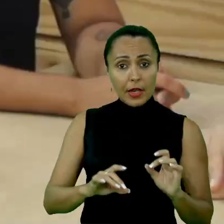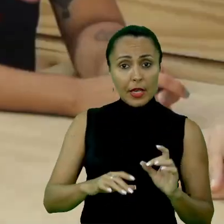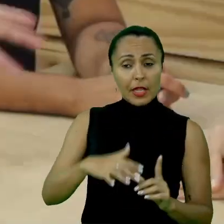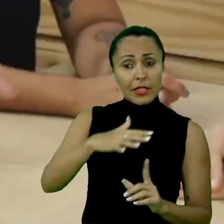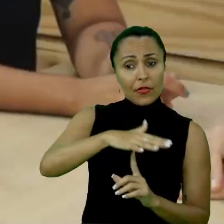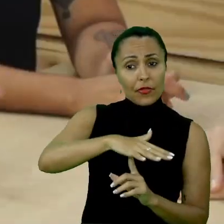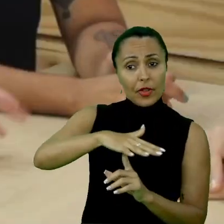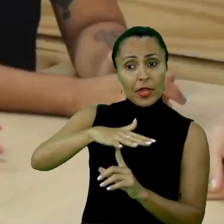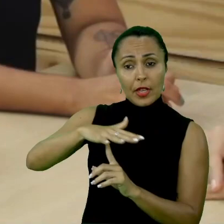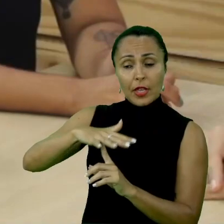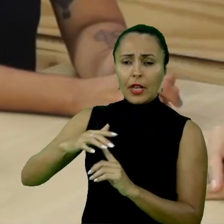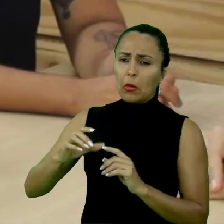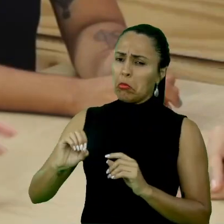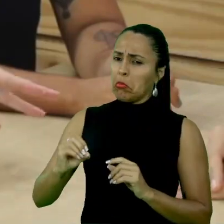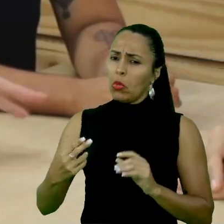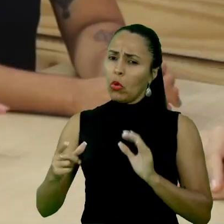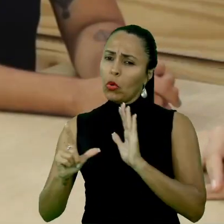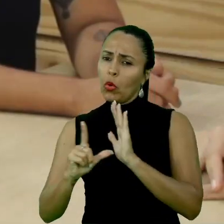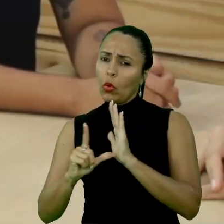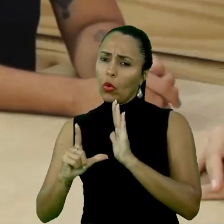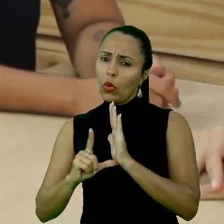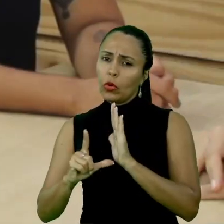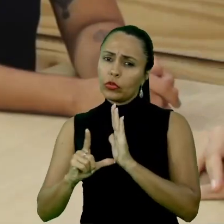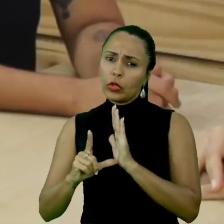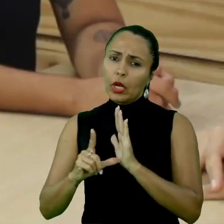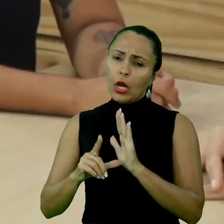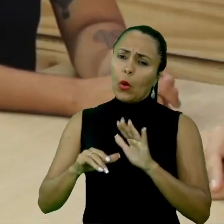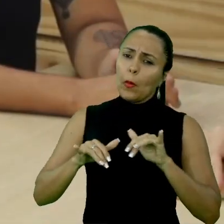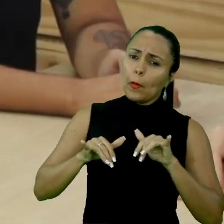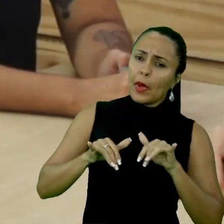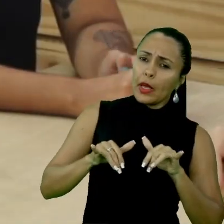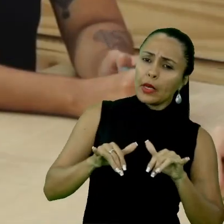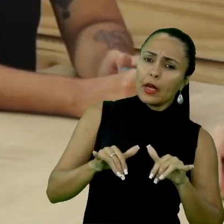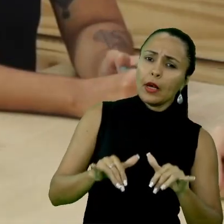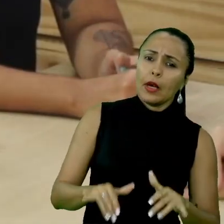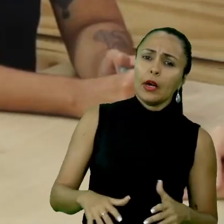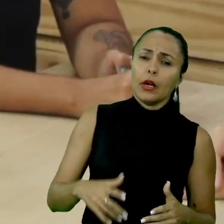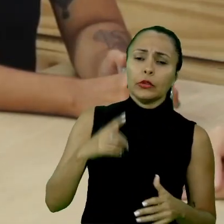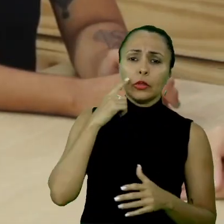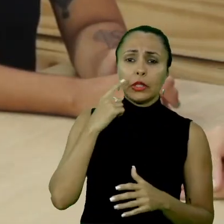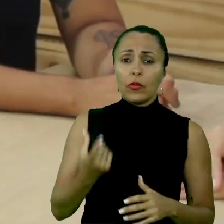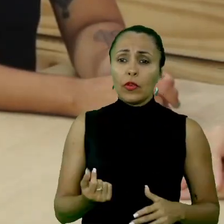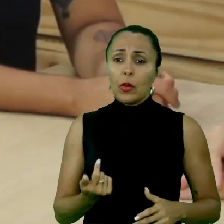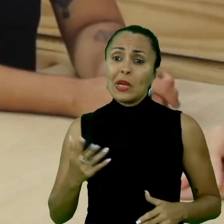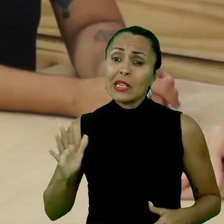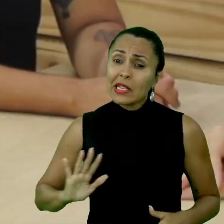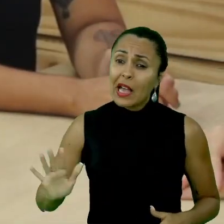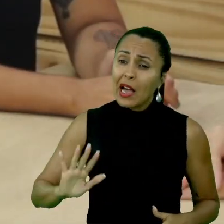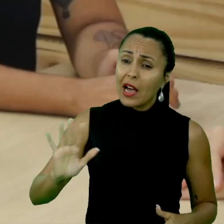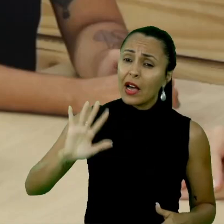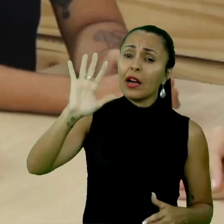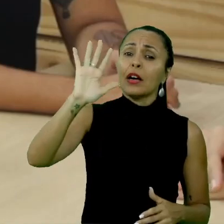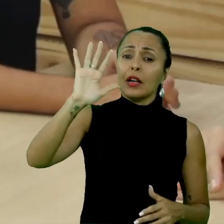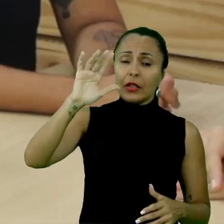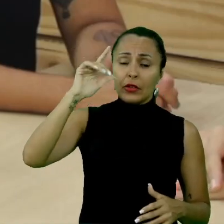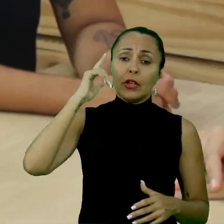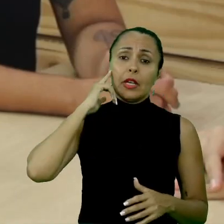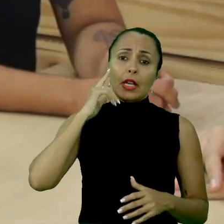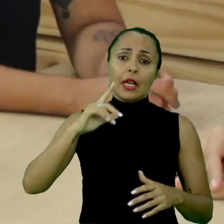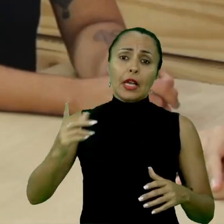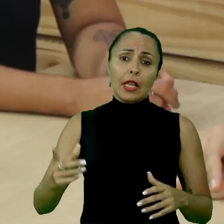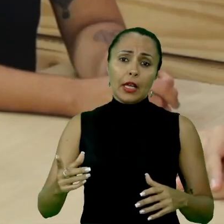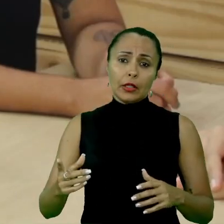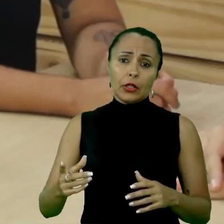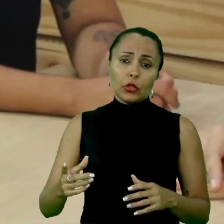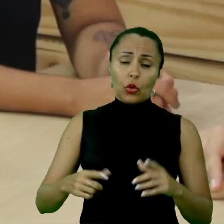lojas, em mercados de consumos a um preço altíssimo, ela está colocando ali